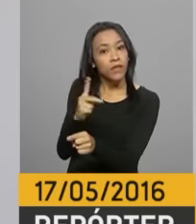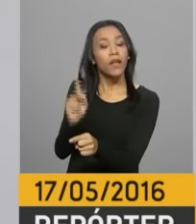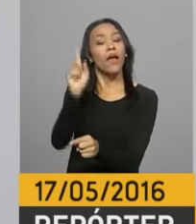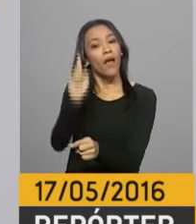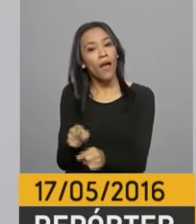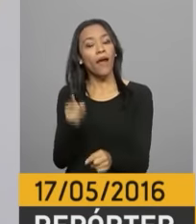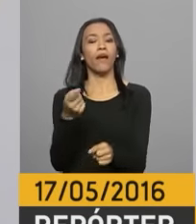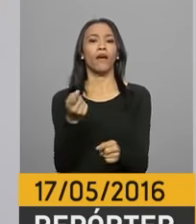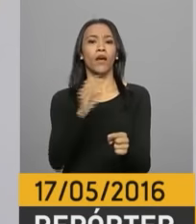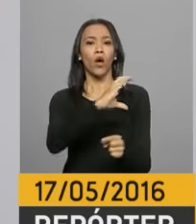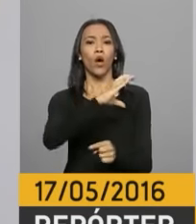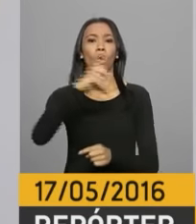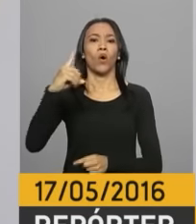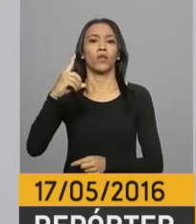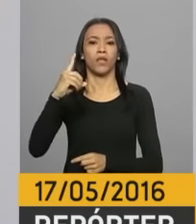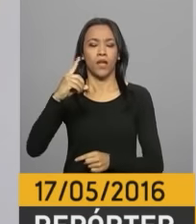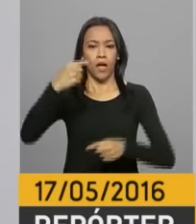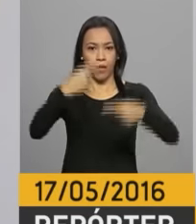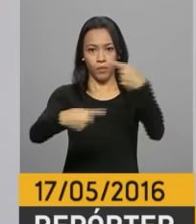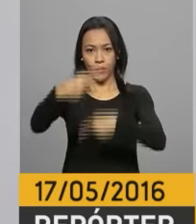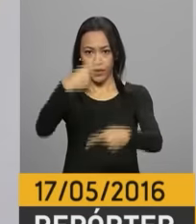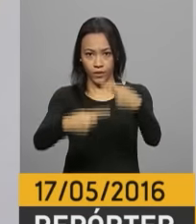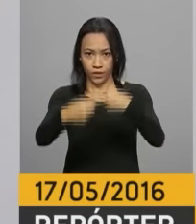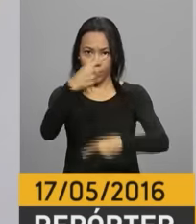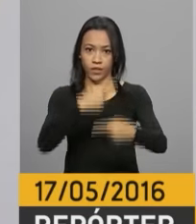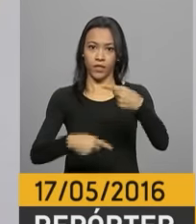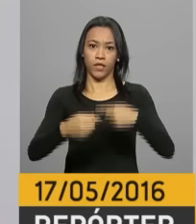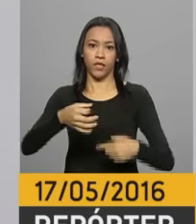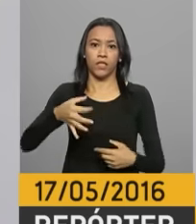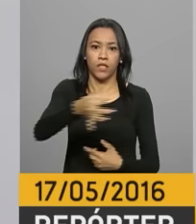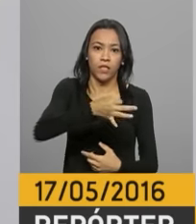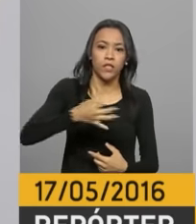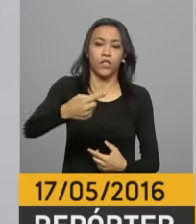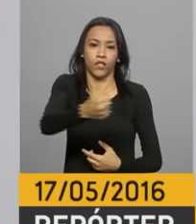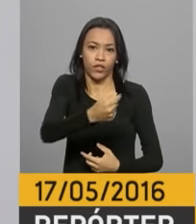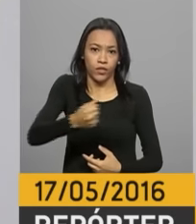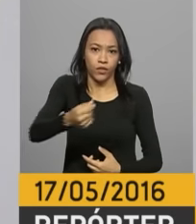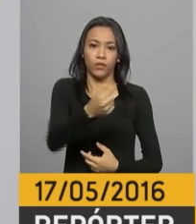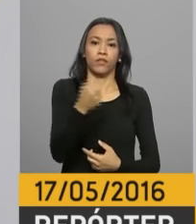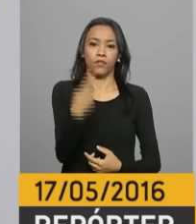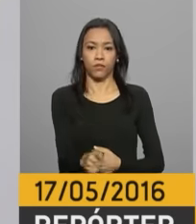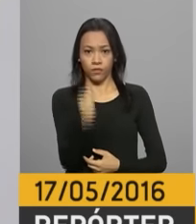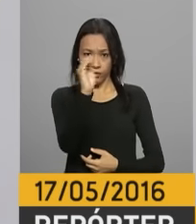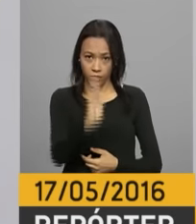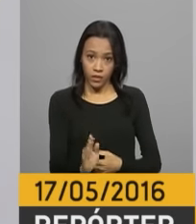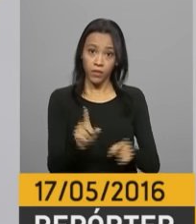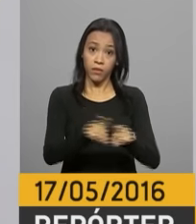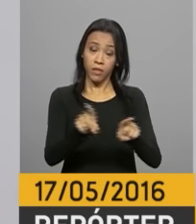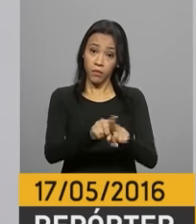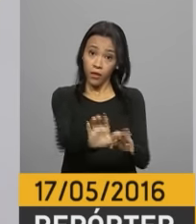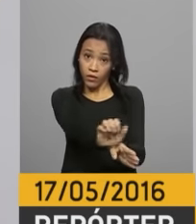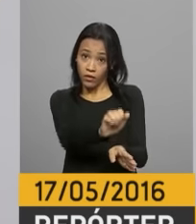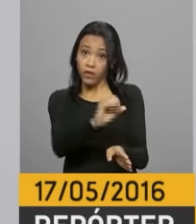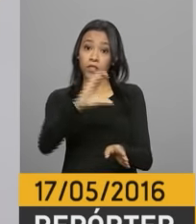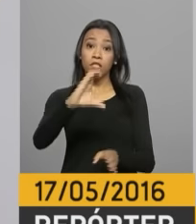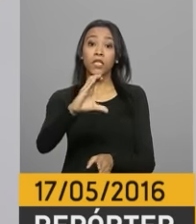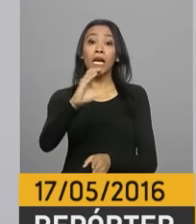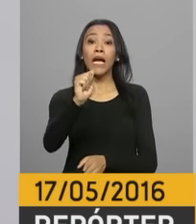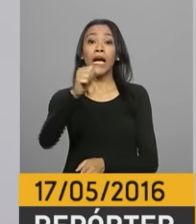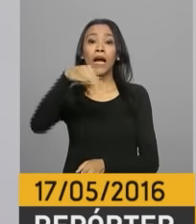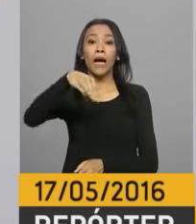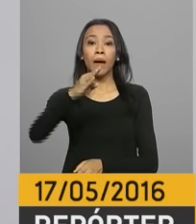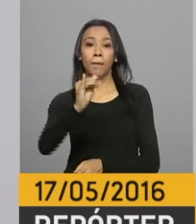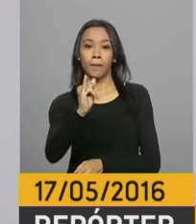política monetária e cambial no Brasil. Entrando um pouquinho nessa questão do